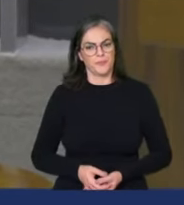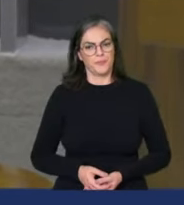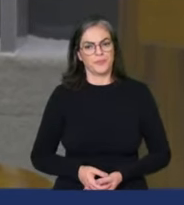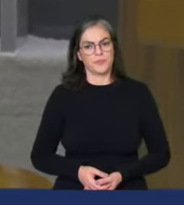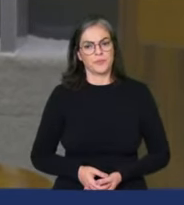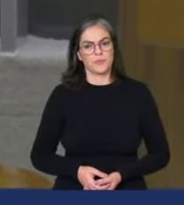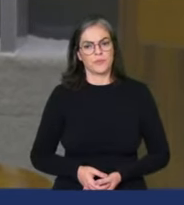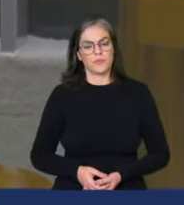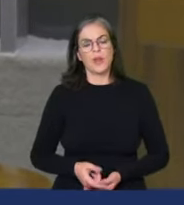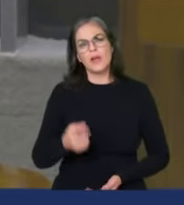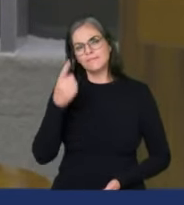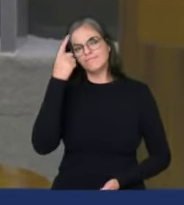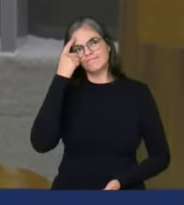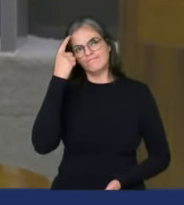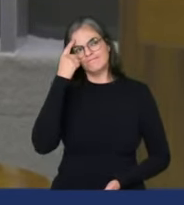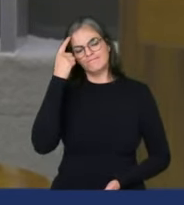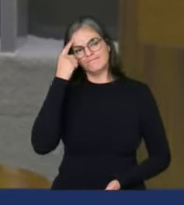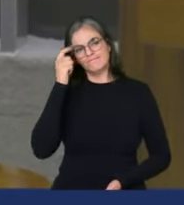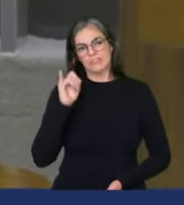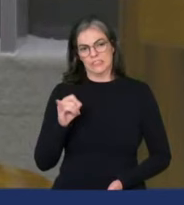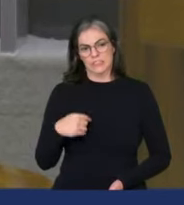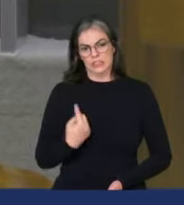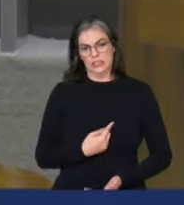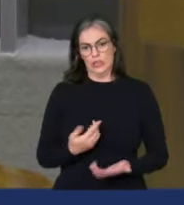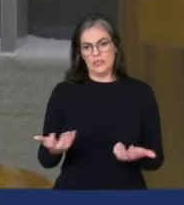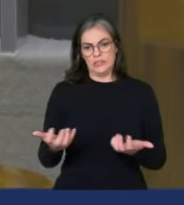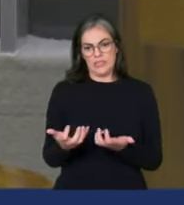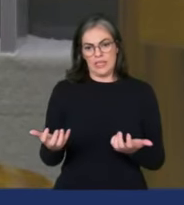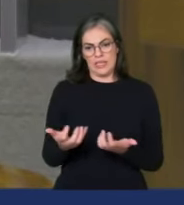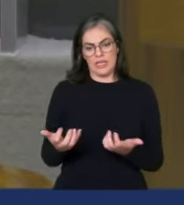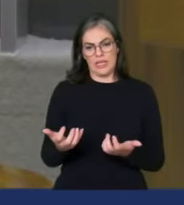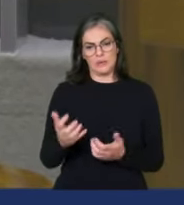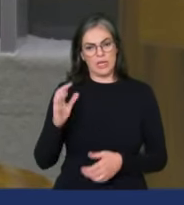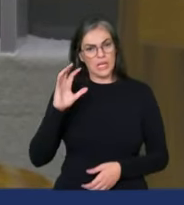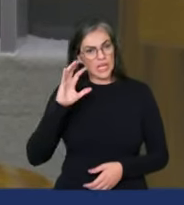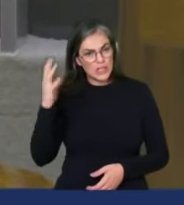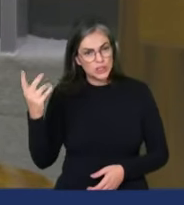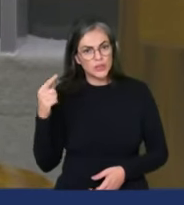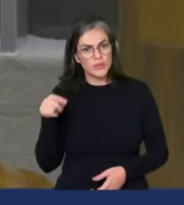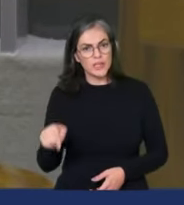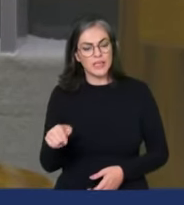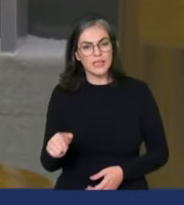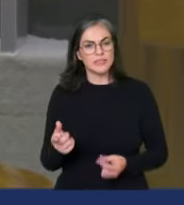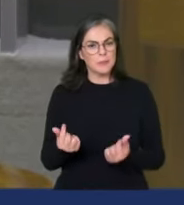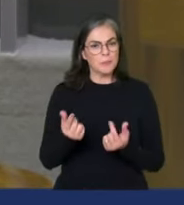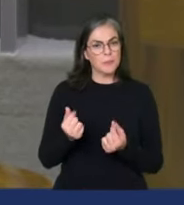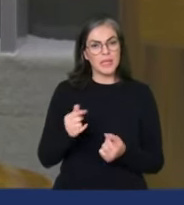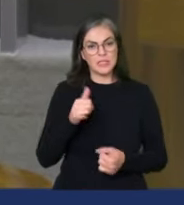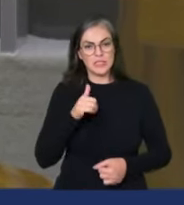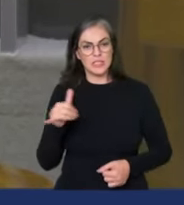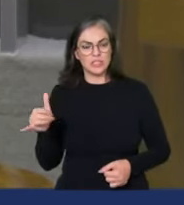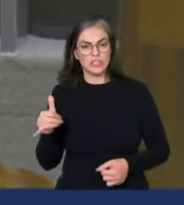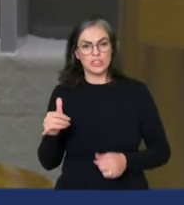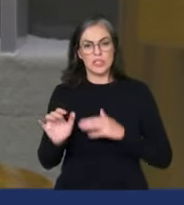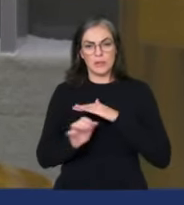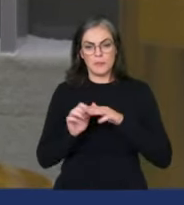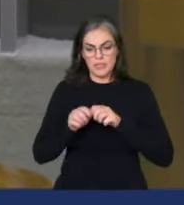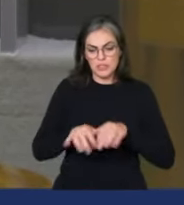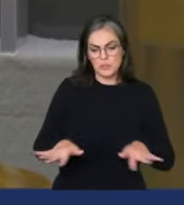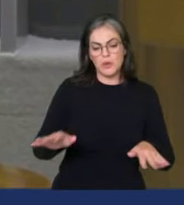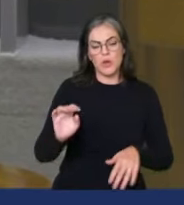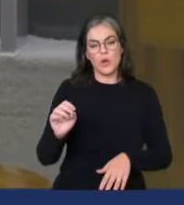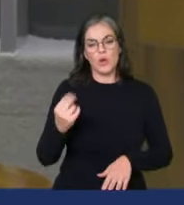se nós queremos dar um freio de arrumação no preço da energia elétrica nas distribuidoras, no preço da energia elétrica